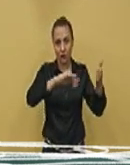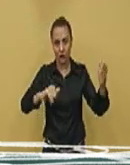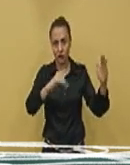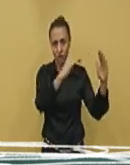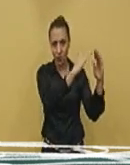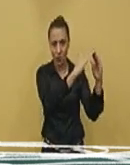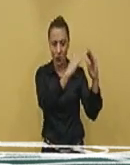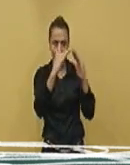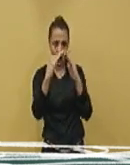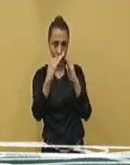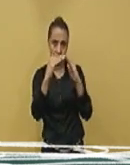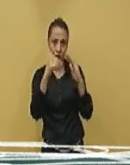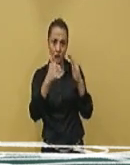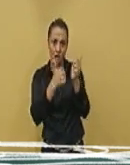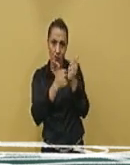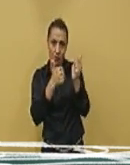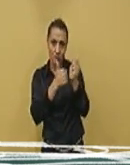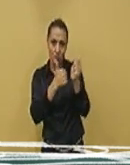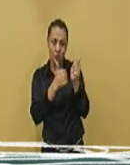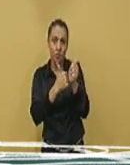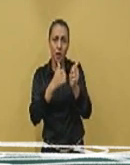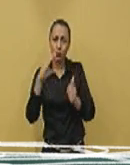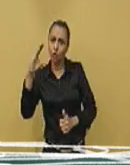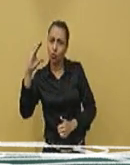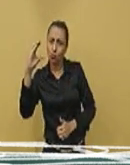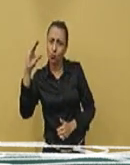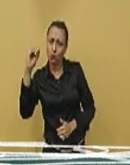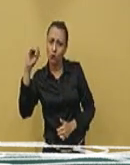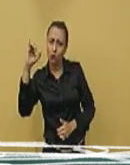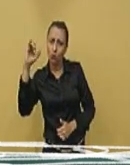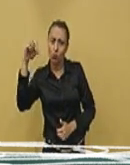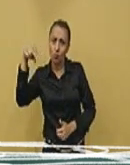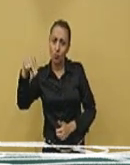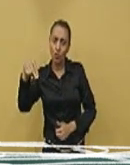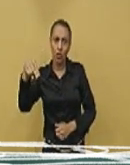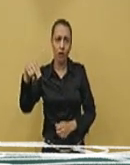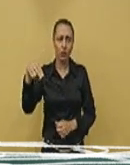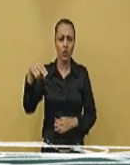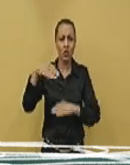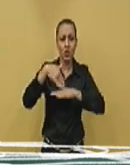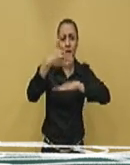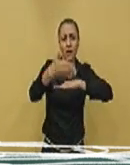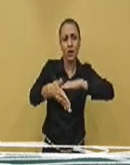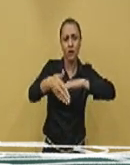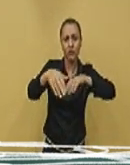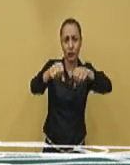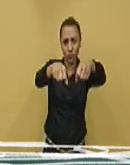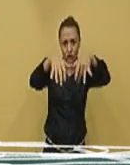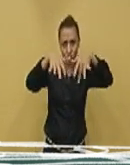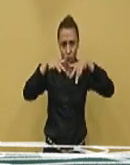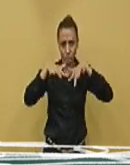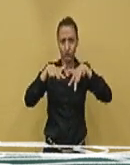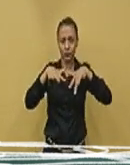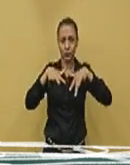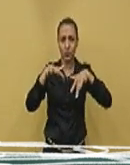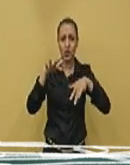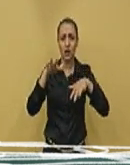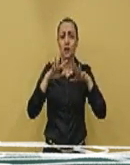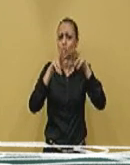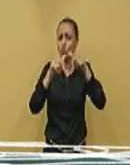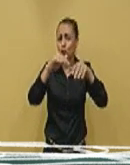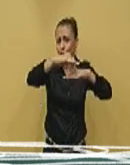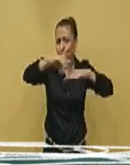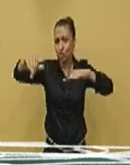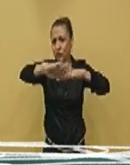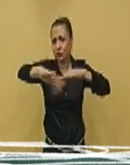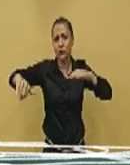lado, perto da Coena, na frente do auditório da FCA, que nós vamos tirar tudo, vamos botar tudo o food